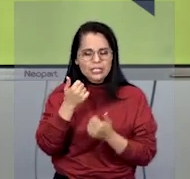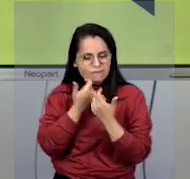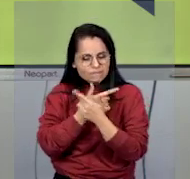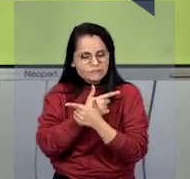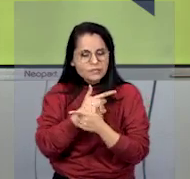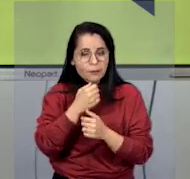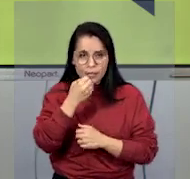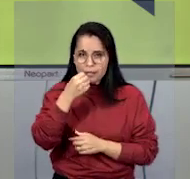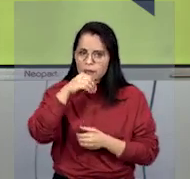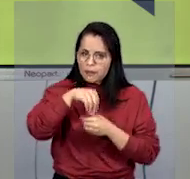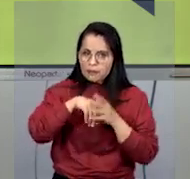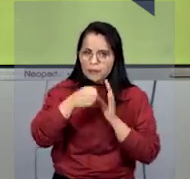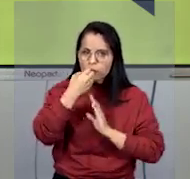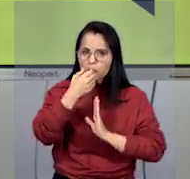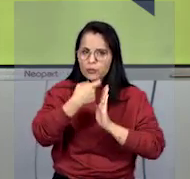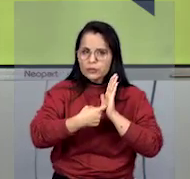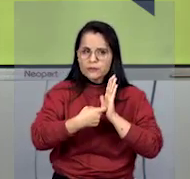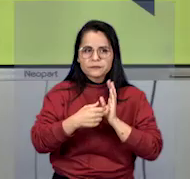de um bom texto.